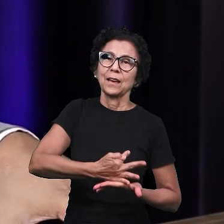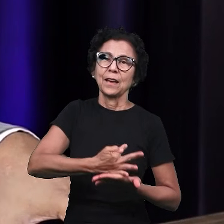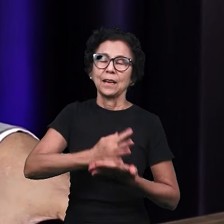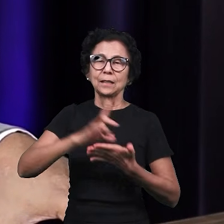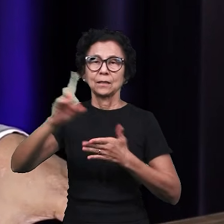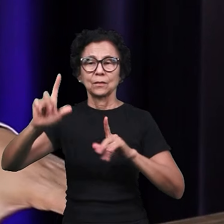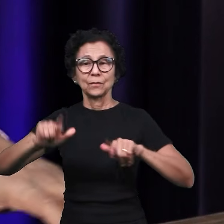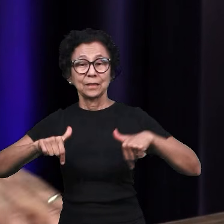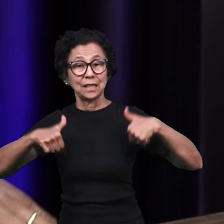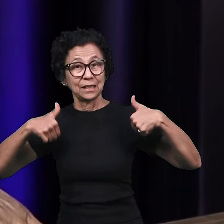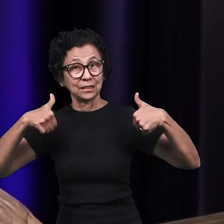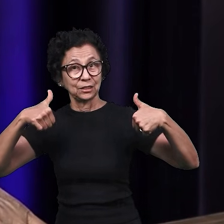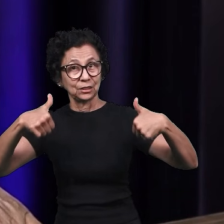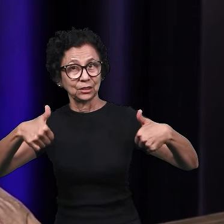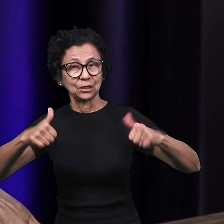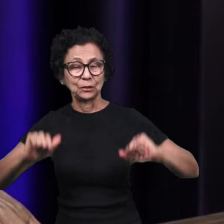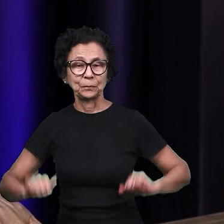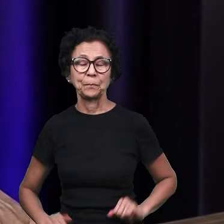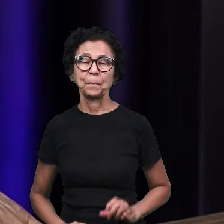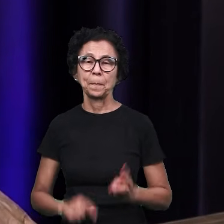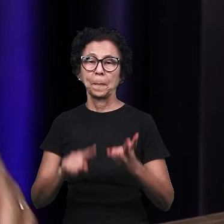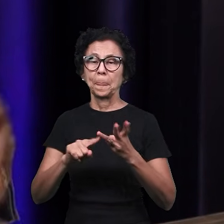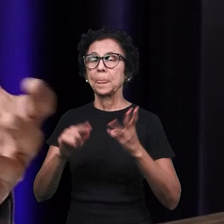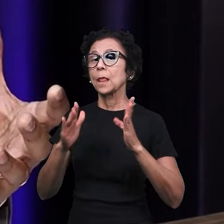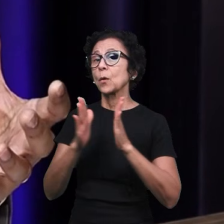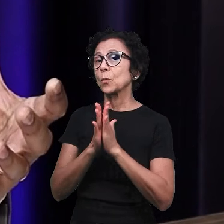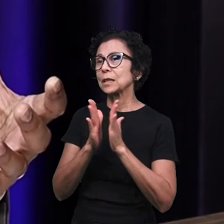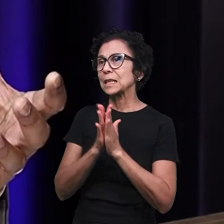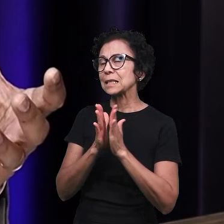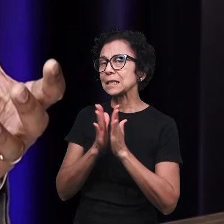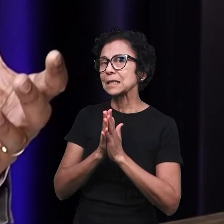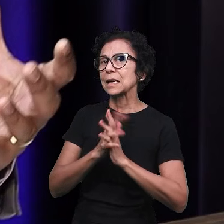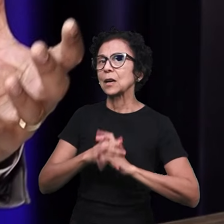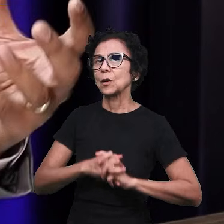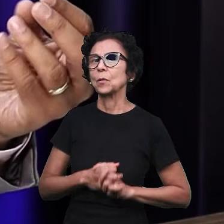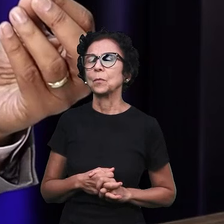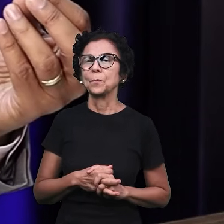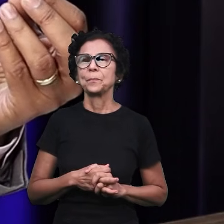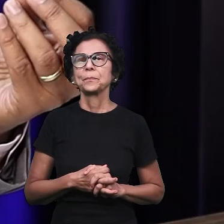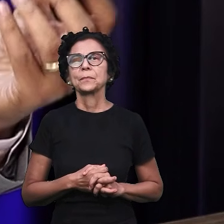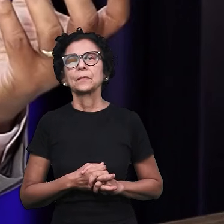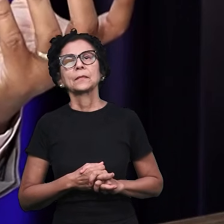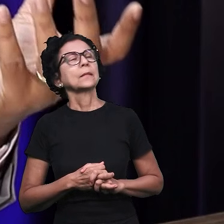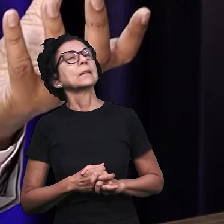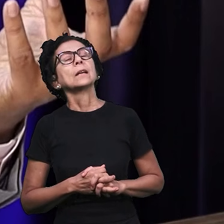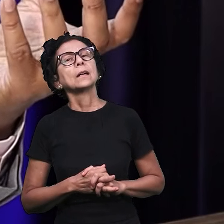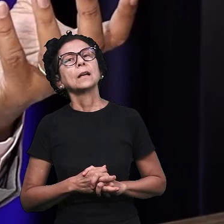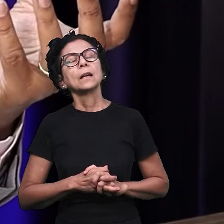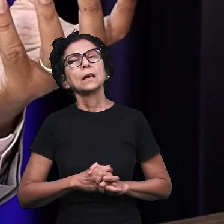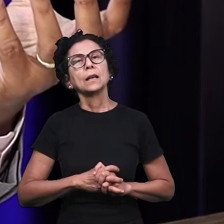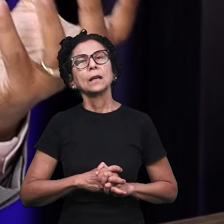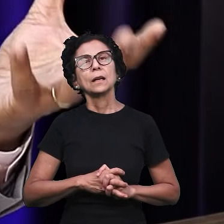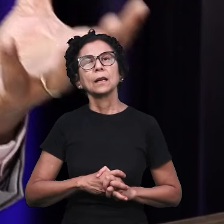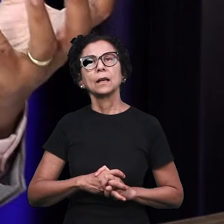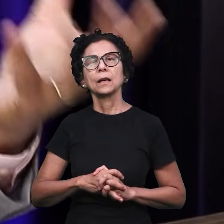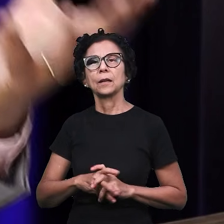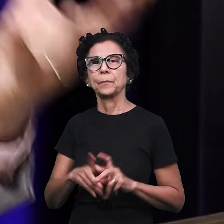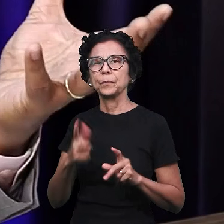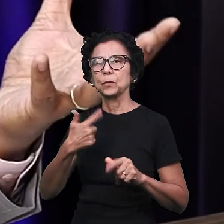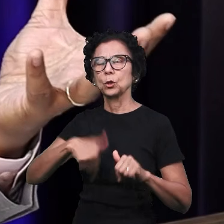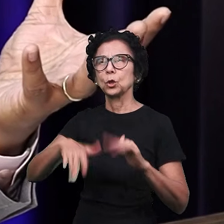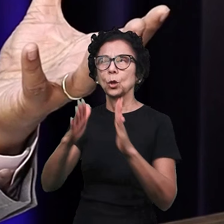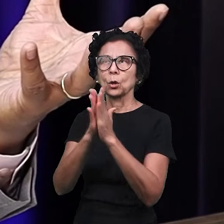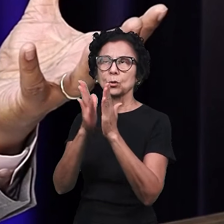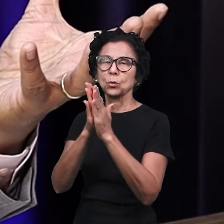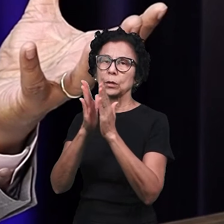Senhor, crer na operação de Deus. Na oração também, não é que Deus está subjugado a cumprir tudo